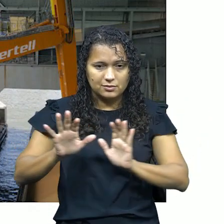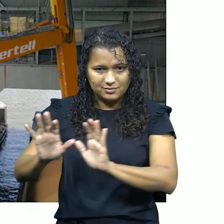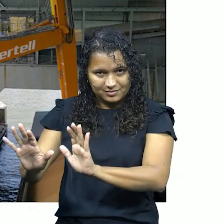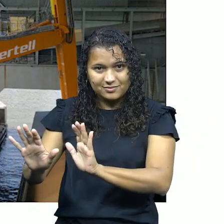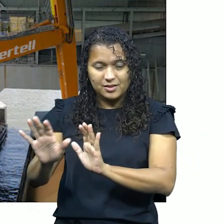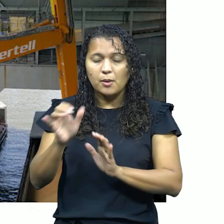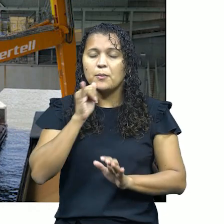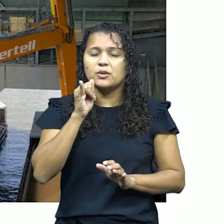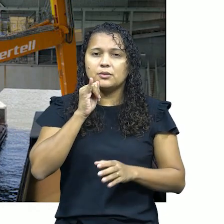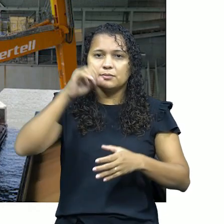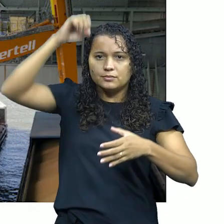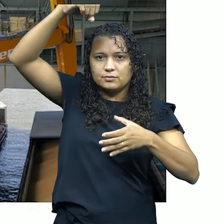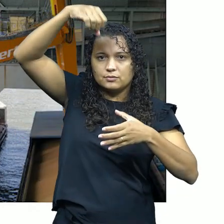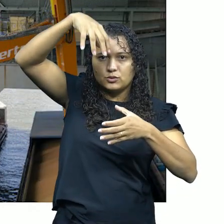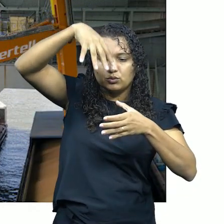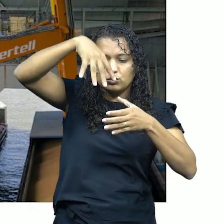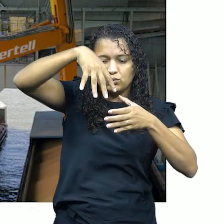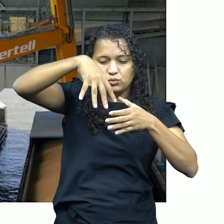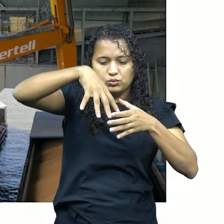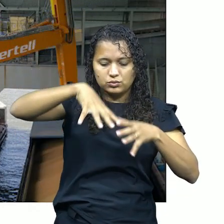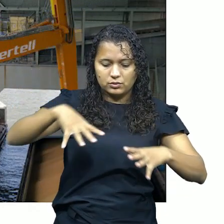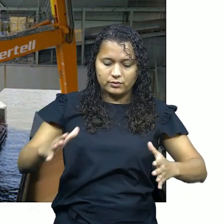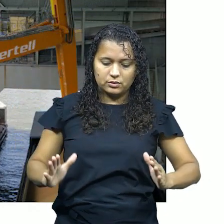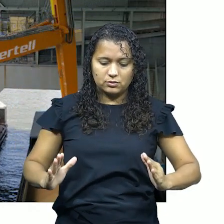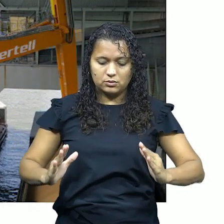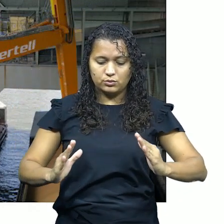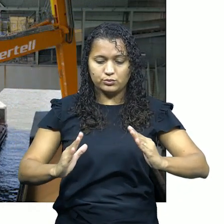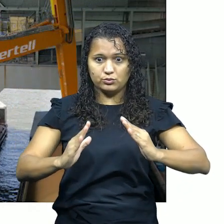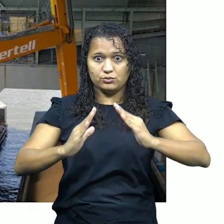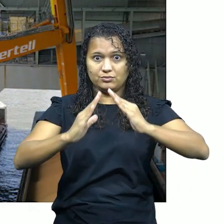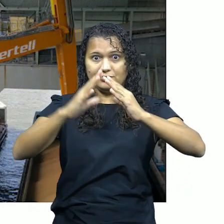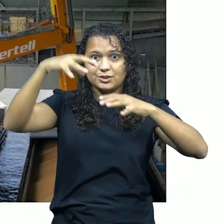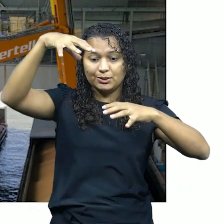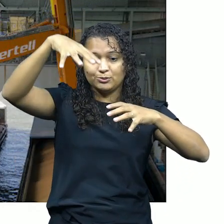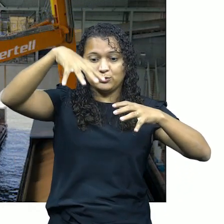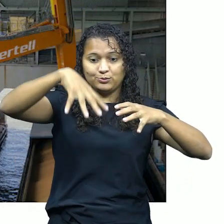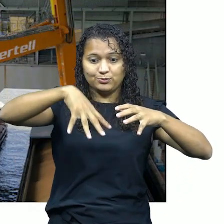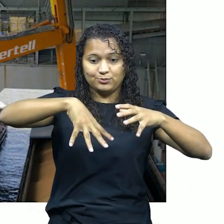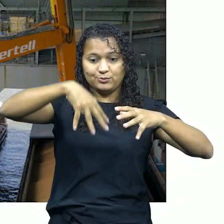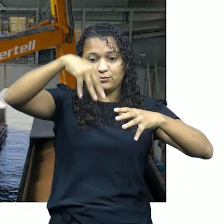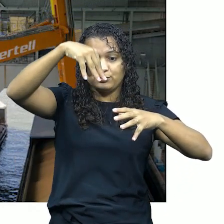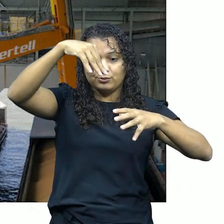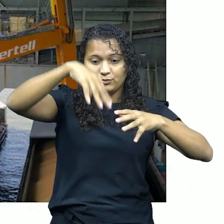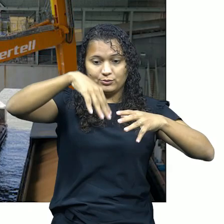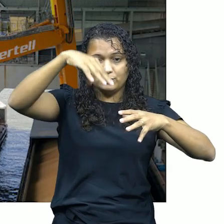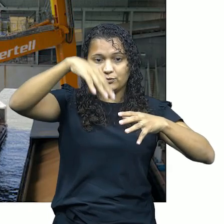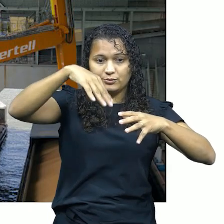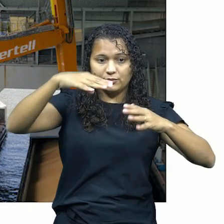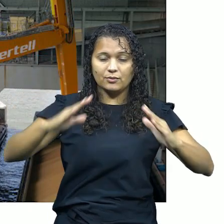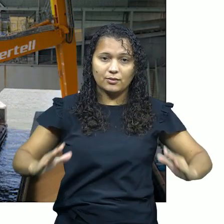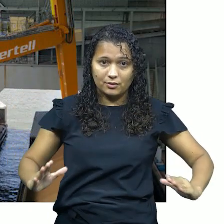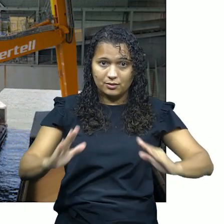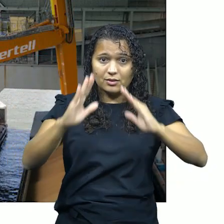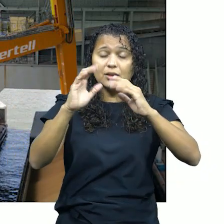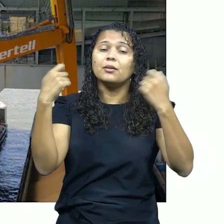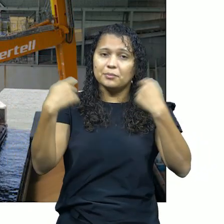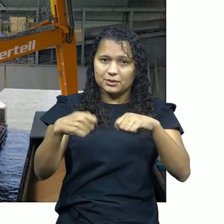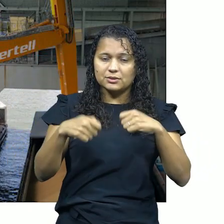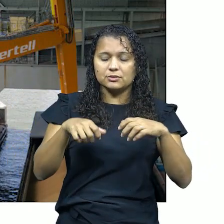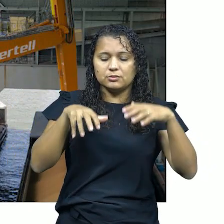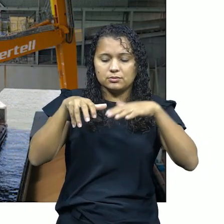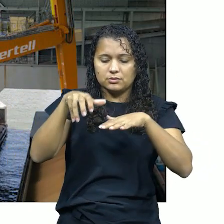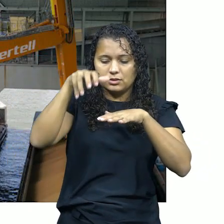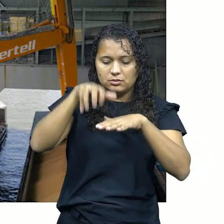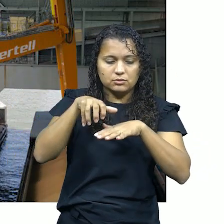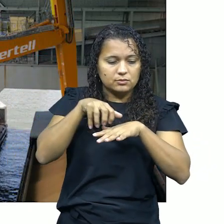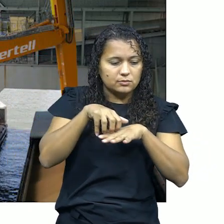Então, quando a gente coloca a mercadoria dentro, ela meio que faz uma pilha, né? Uma pilha... uma pirâmide, então às vezes é